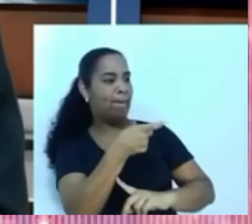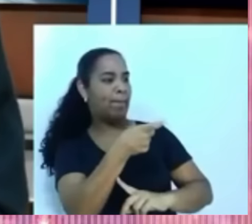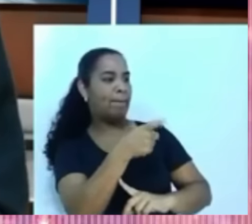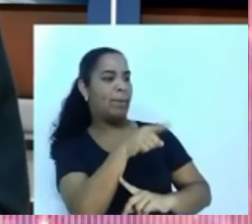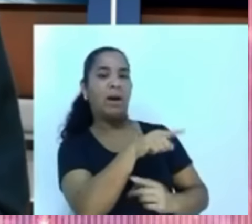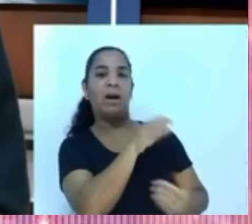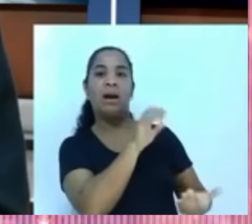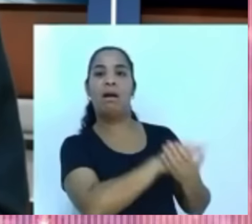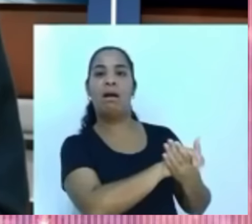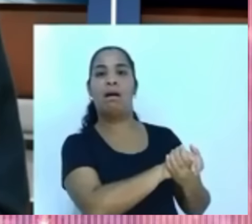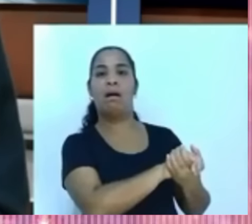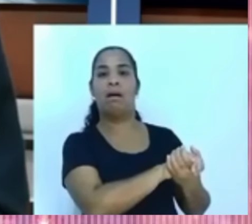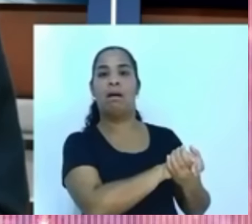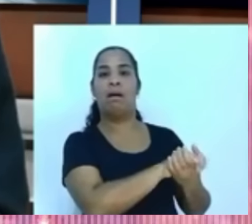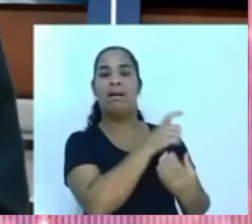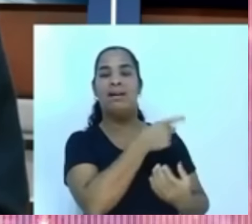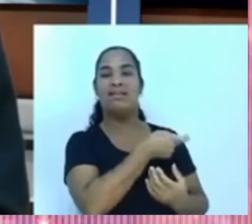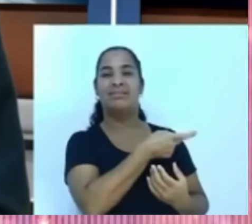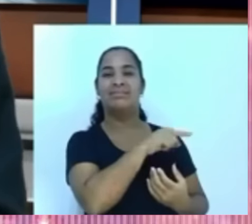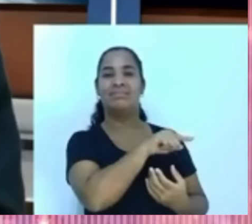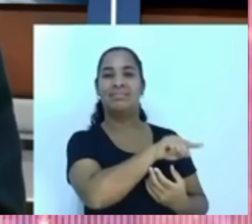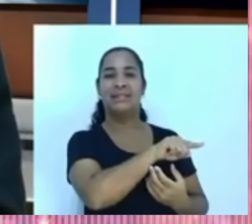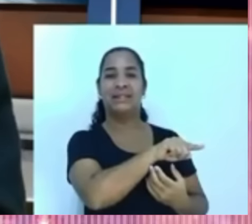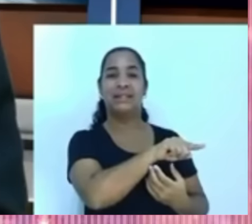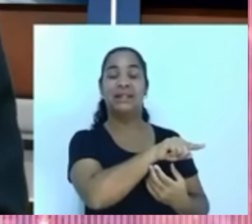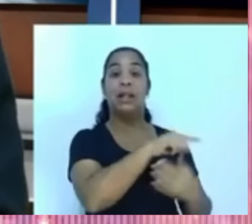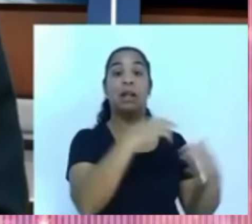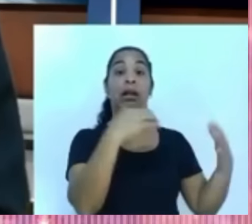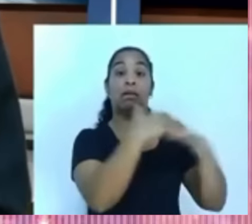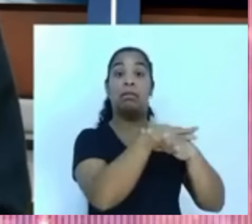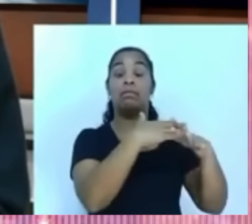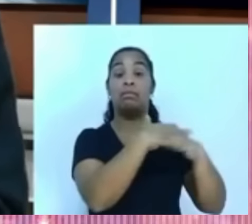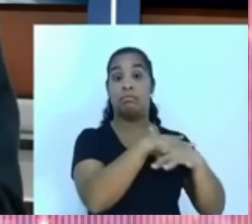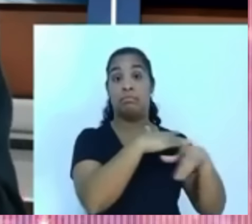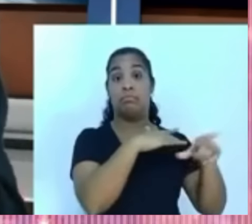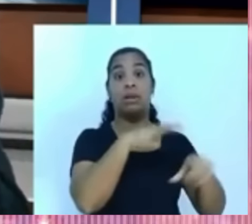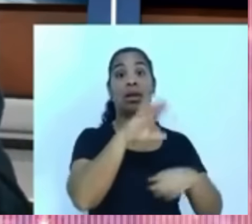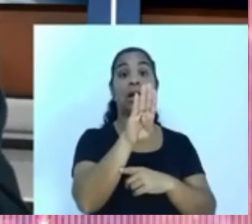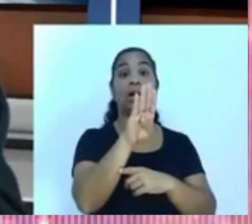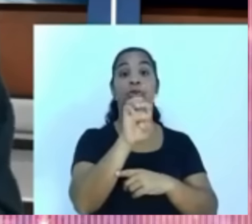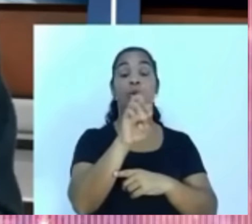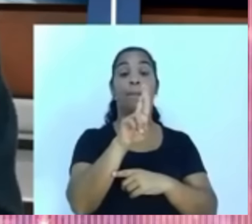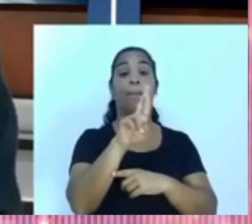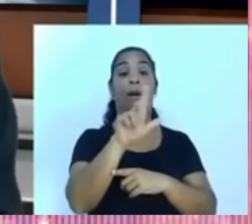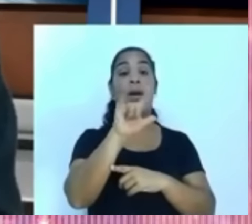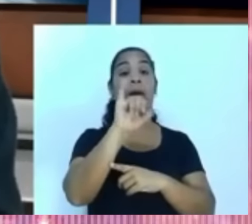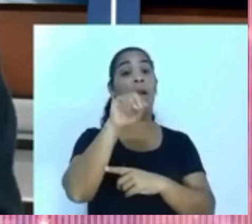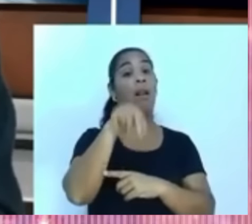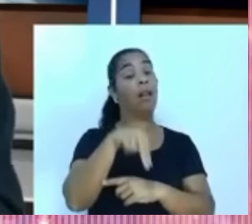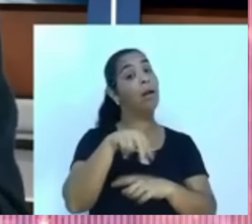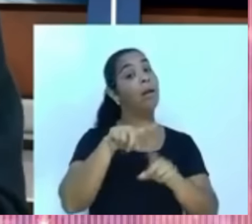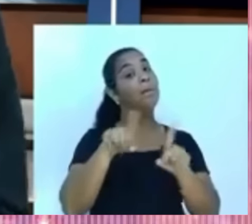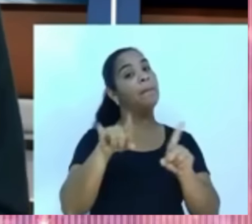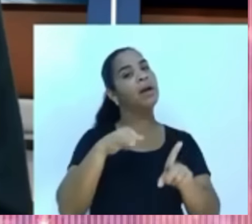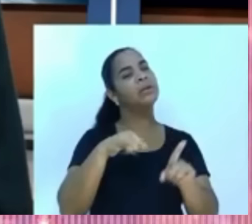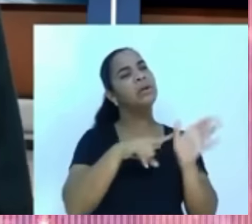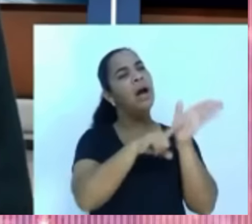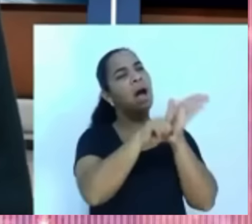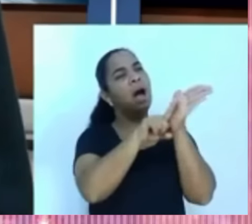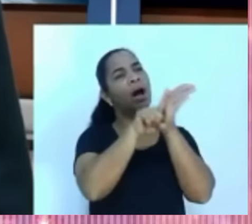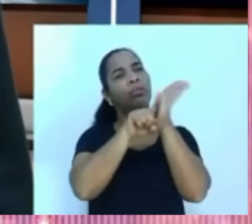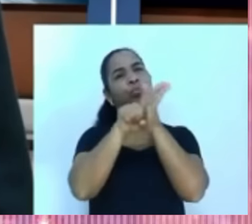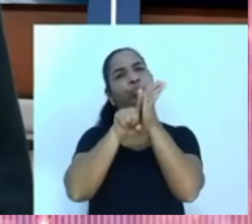buker na porta de brandenburgo em Berlim Mas se nós olharmos a história dos poderes vamos olhar